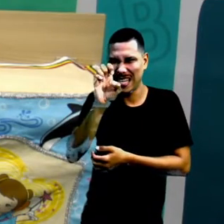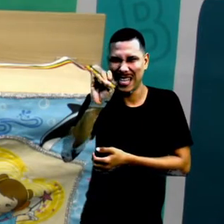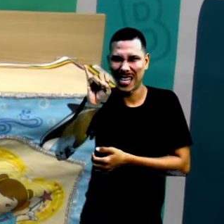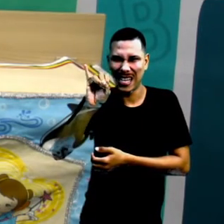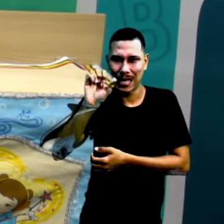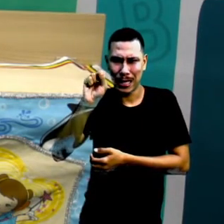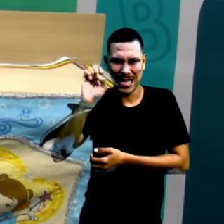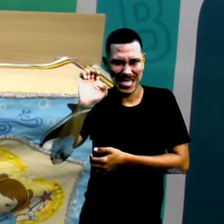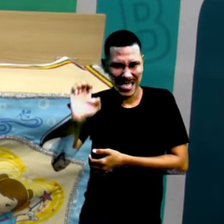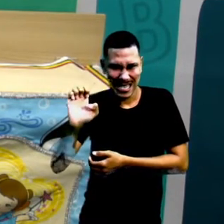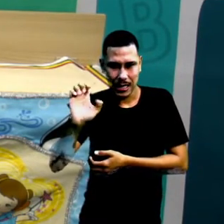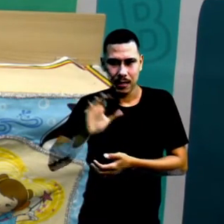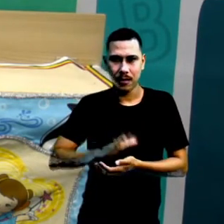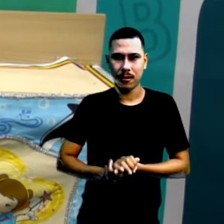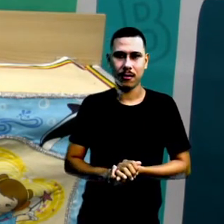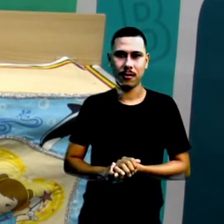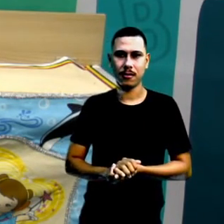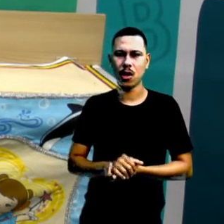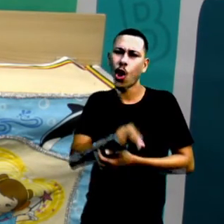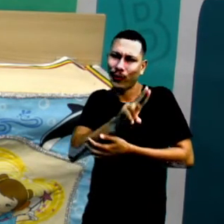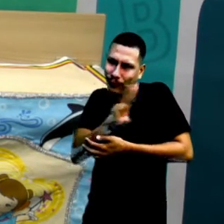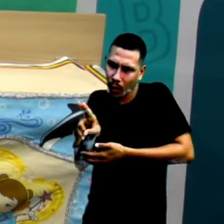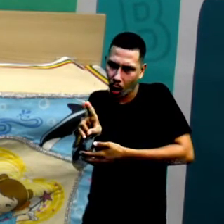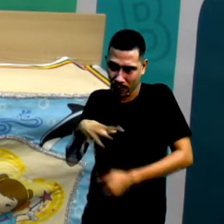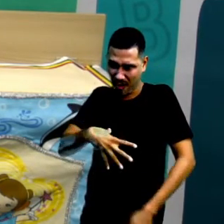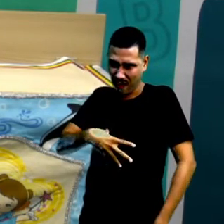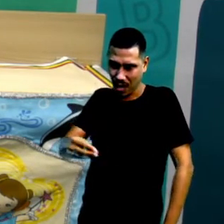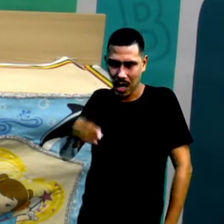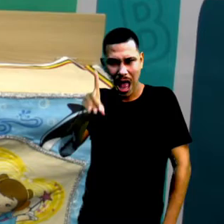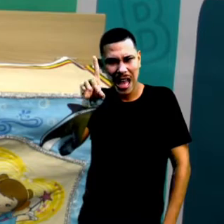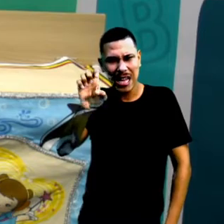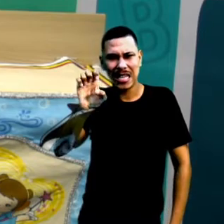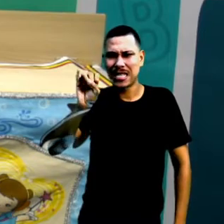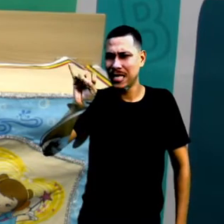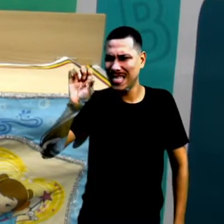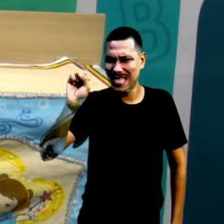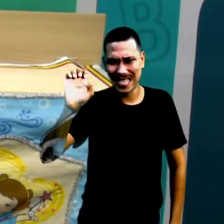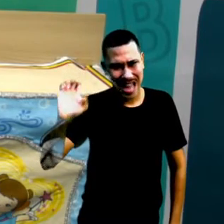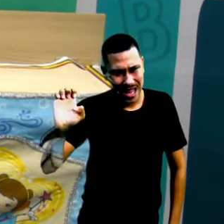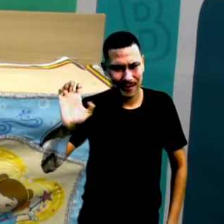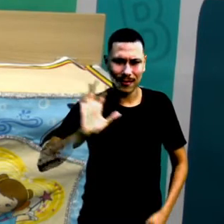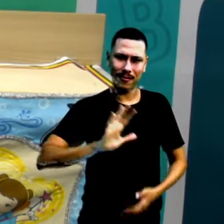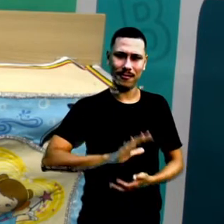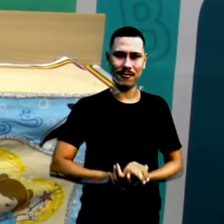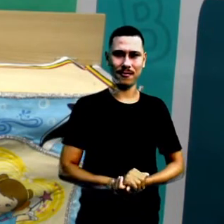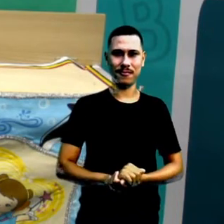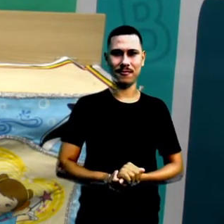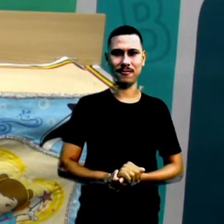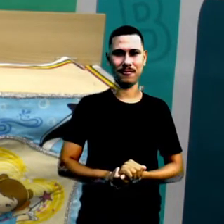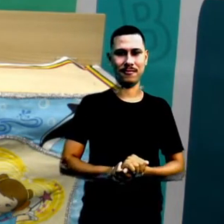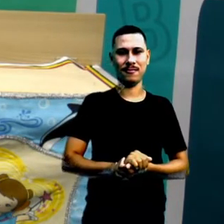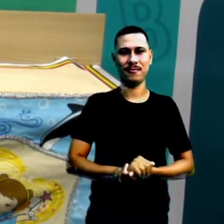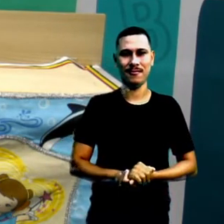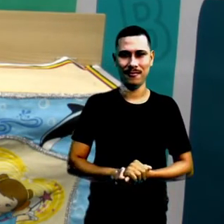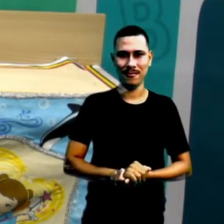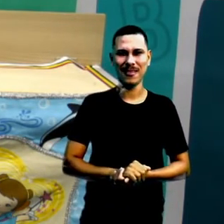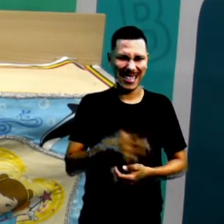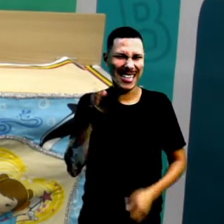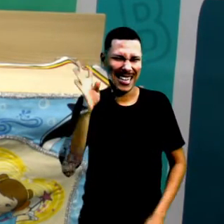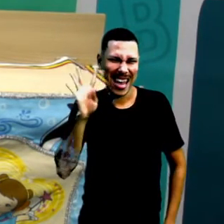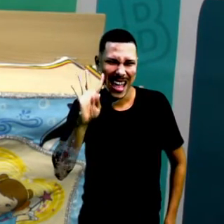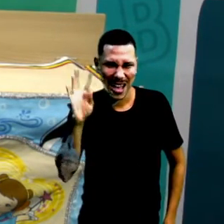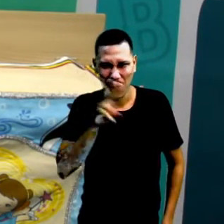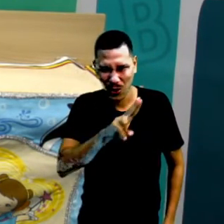justamente colocou o nome do seu filho da tua filhinha de Daisy Daisy